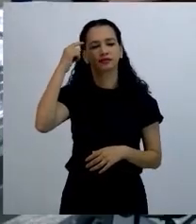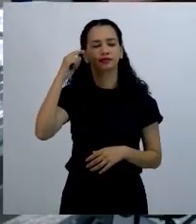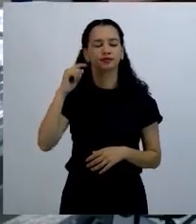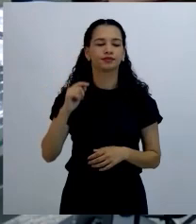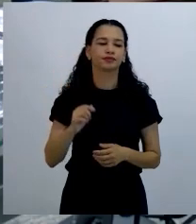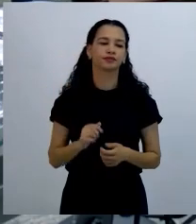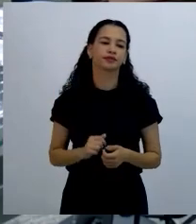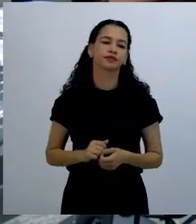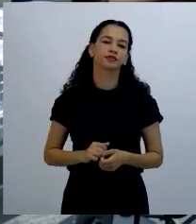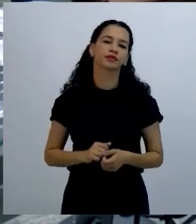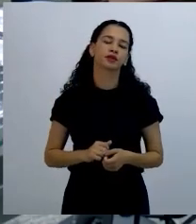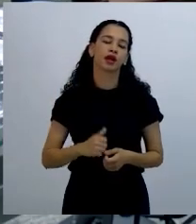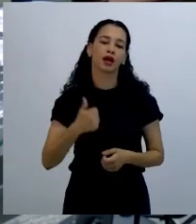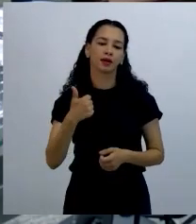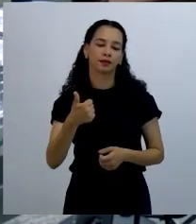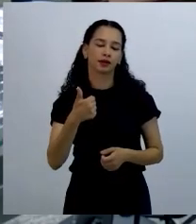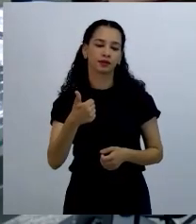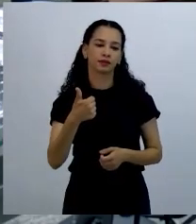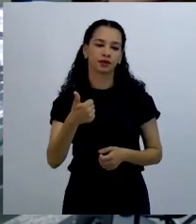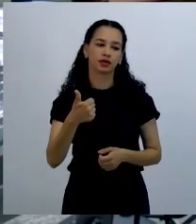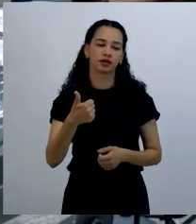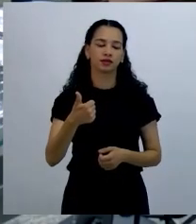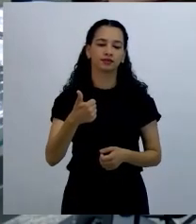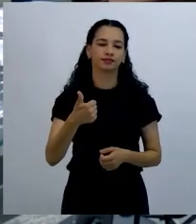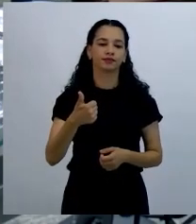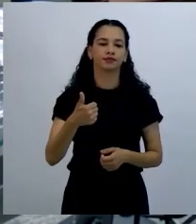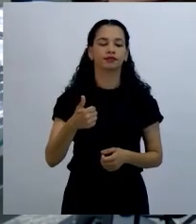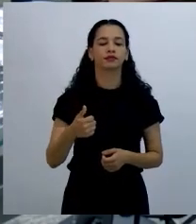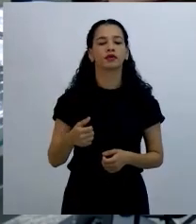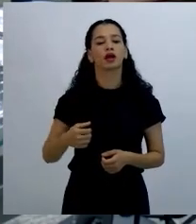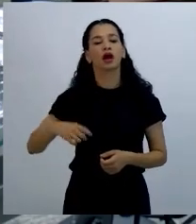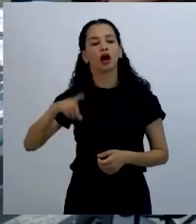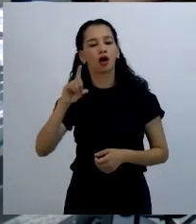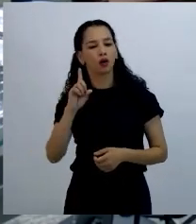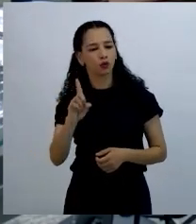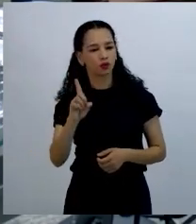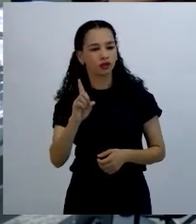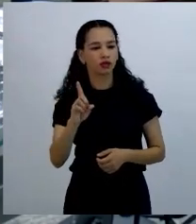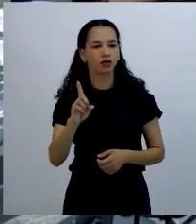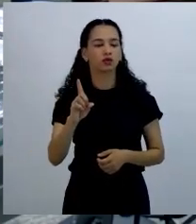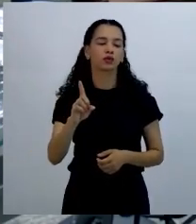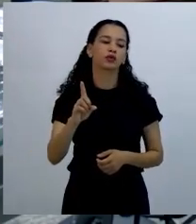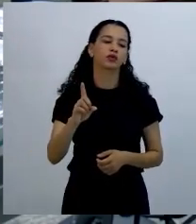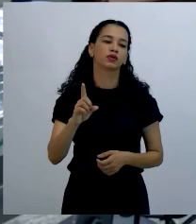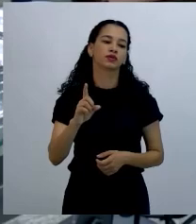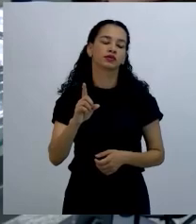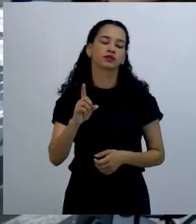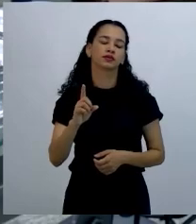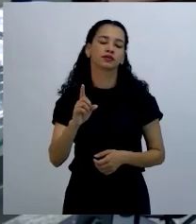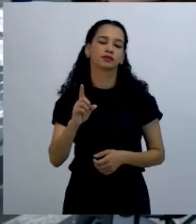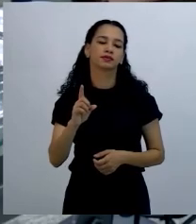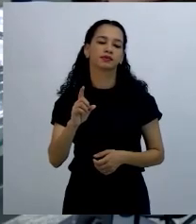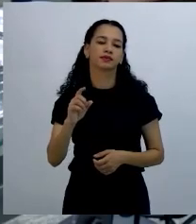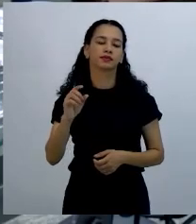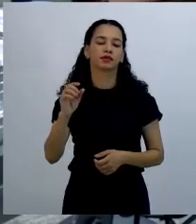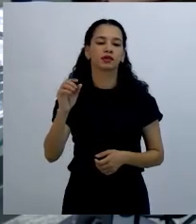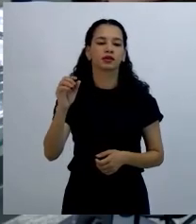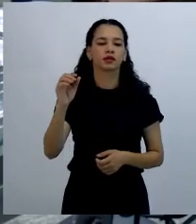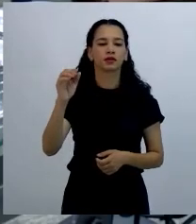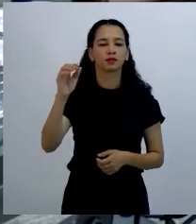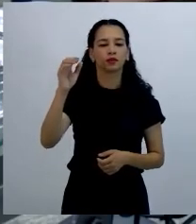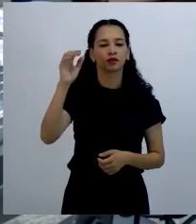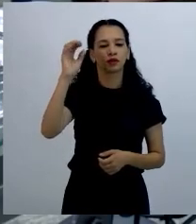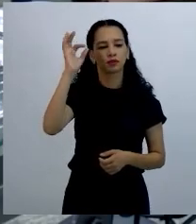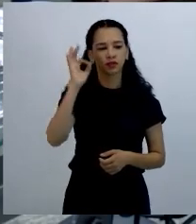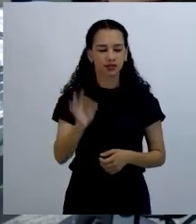diz o Bauman é a incerteza e por favor eu peço até desculpas pela